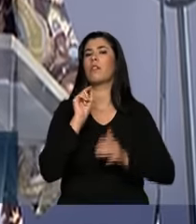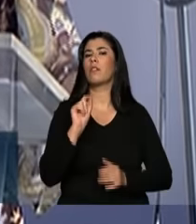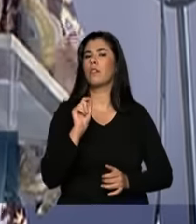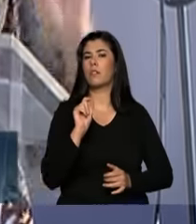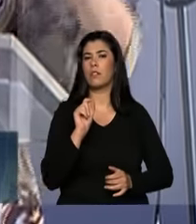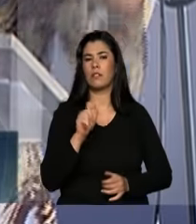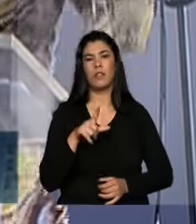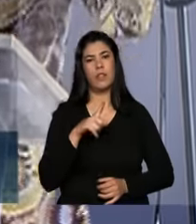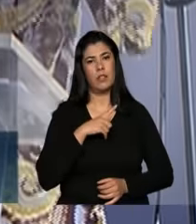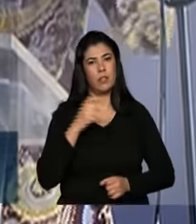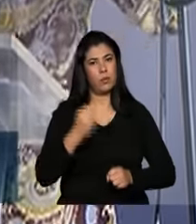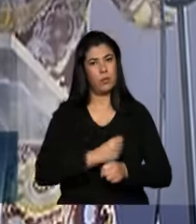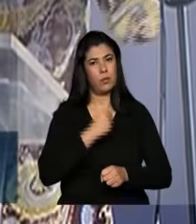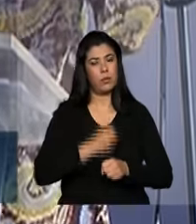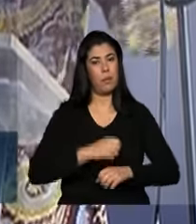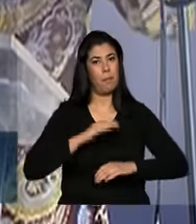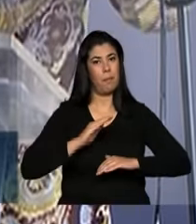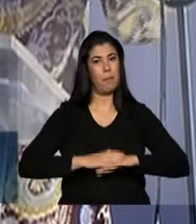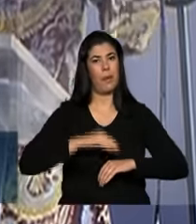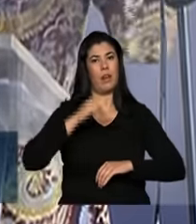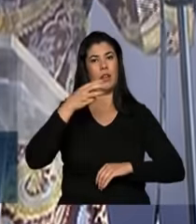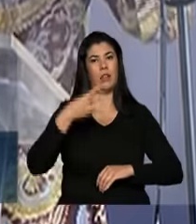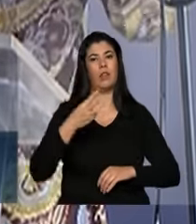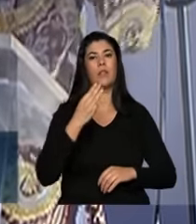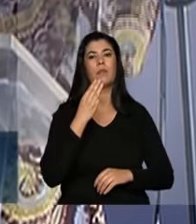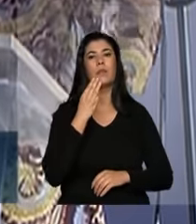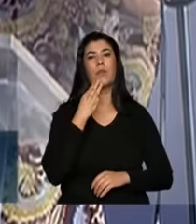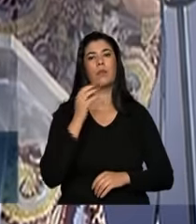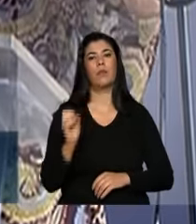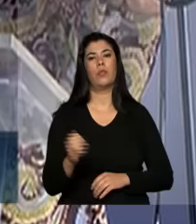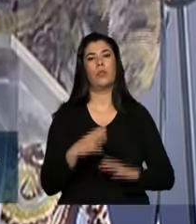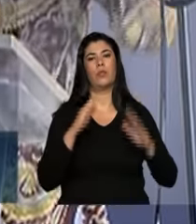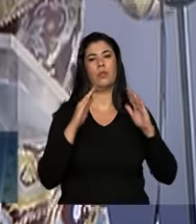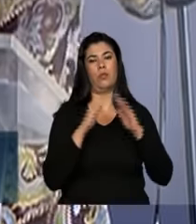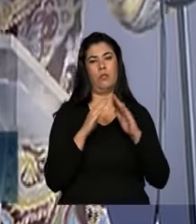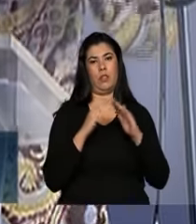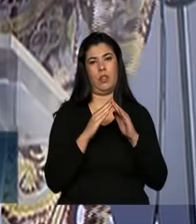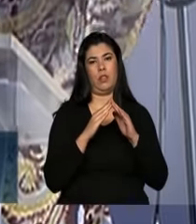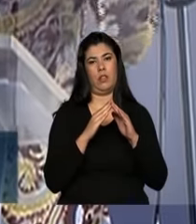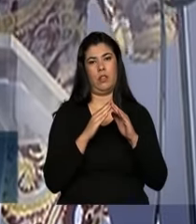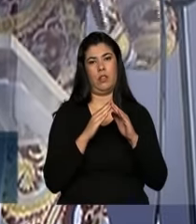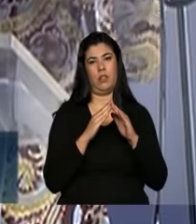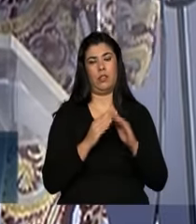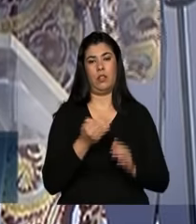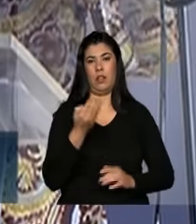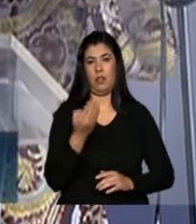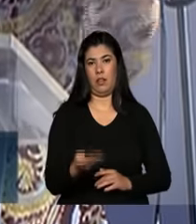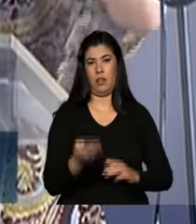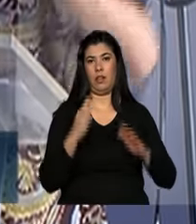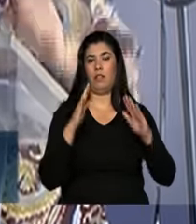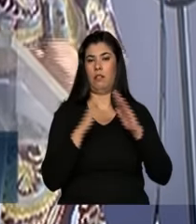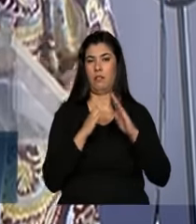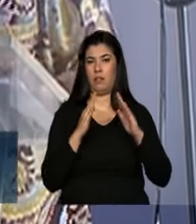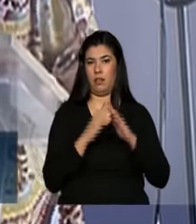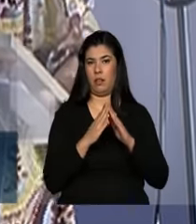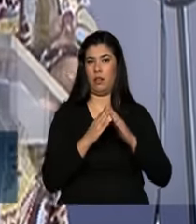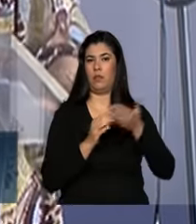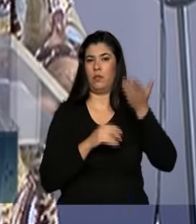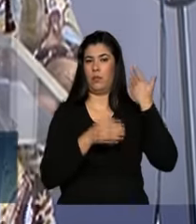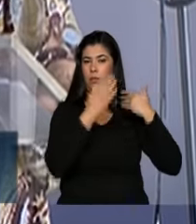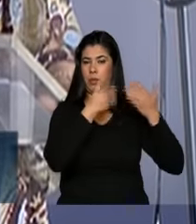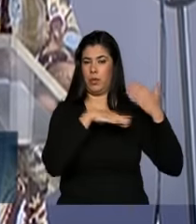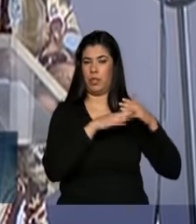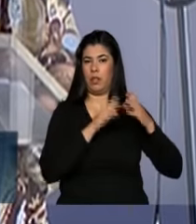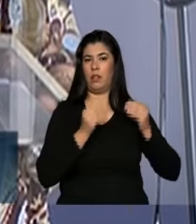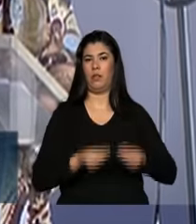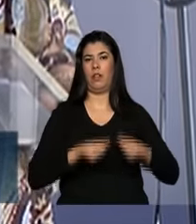casas. Além das casas que nós já entregamos, daquelas que estão em construção, qual